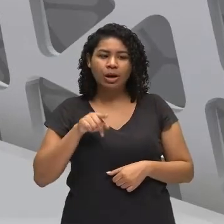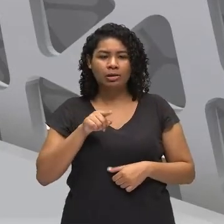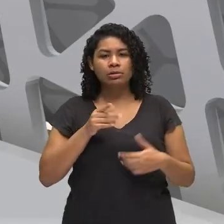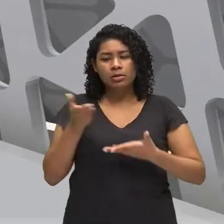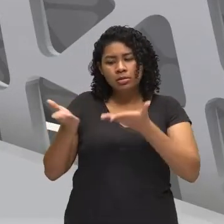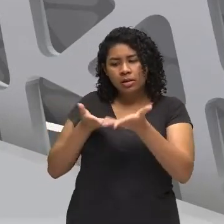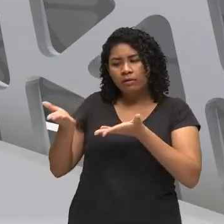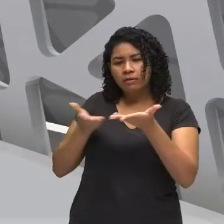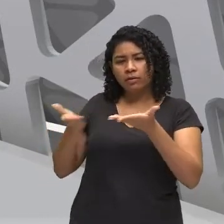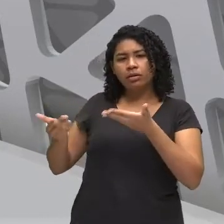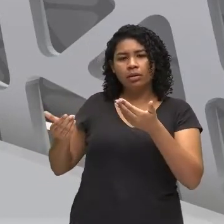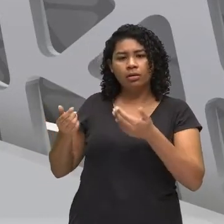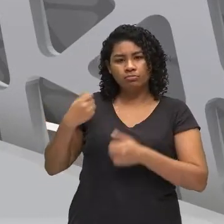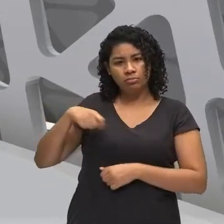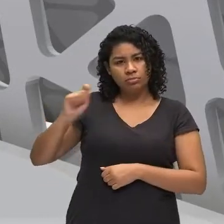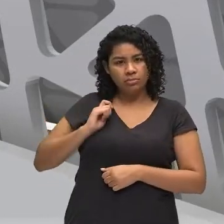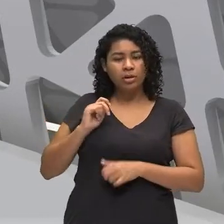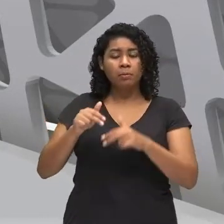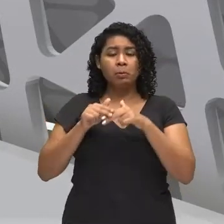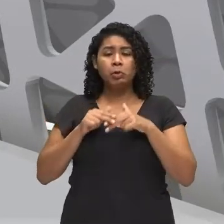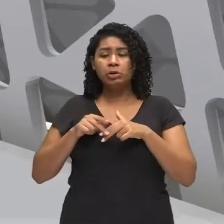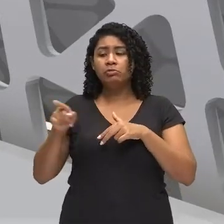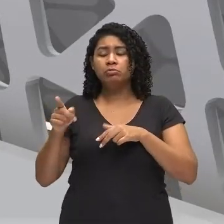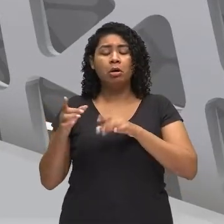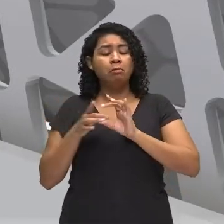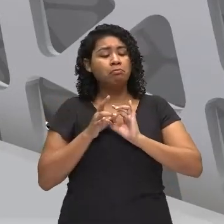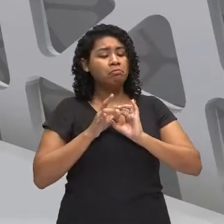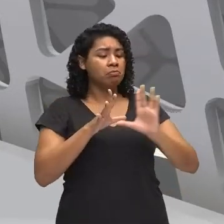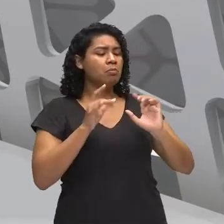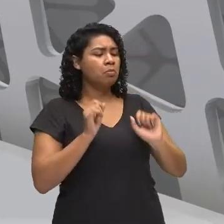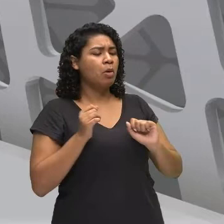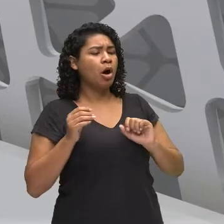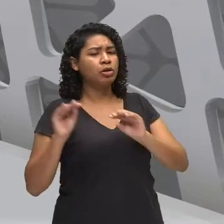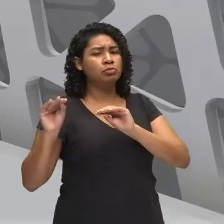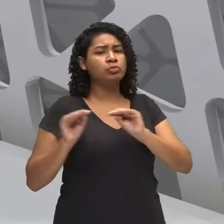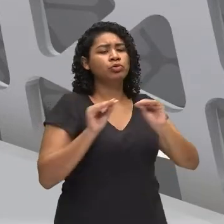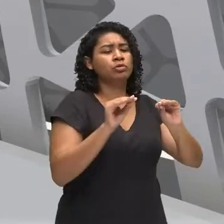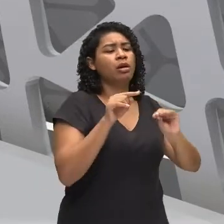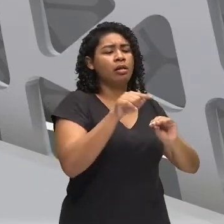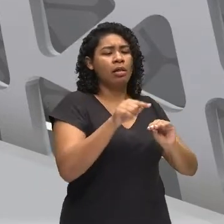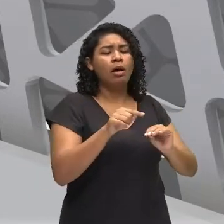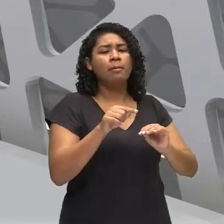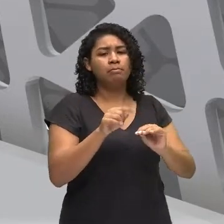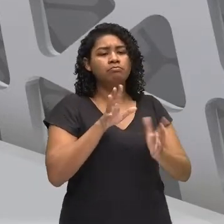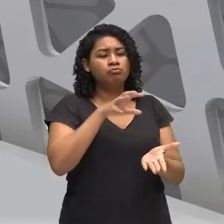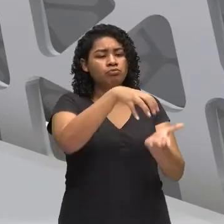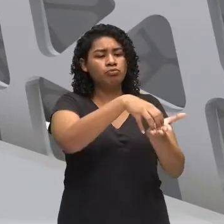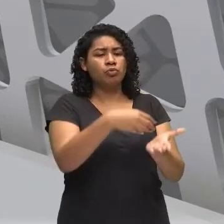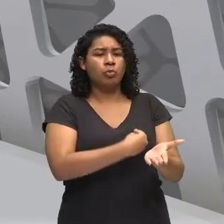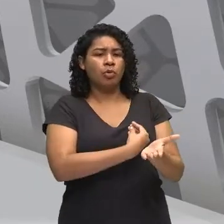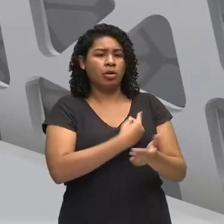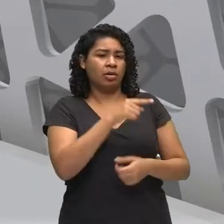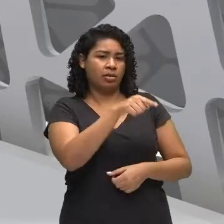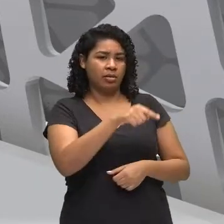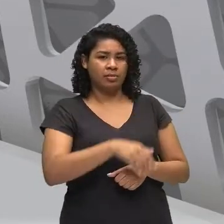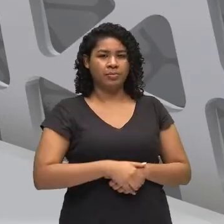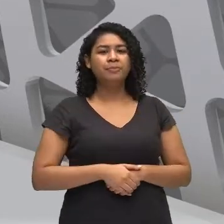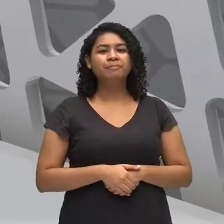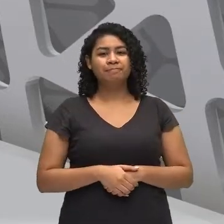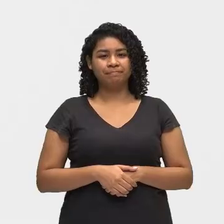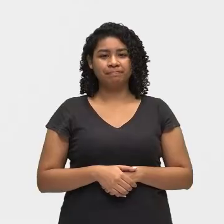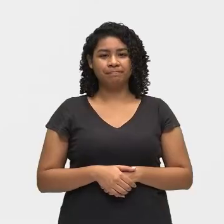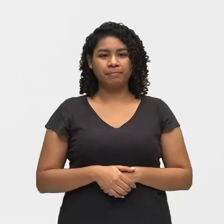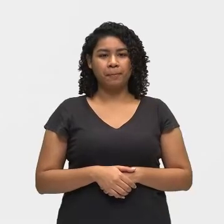de Espanha, têm total permissão para vir ocupar o território e defender dessas possíveis invasões.